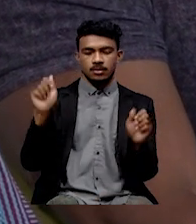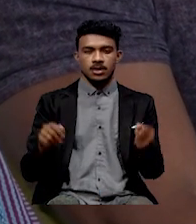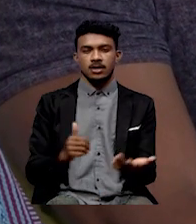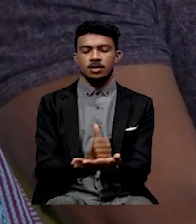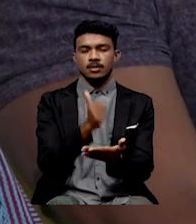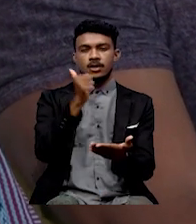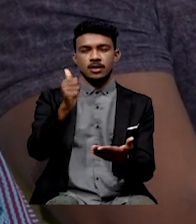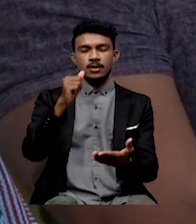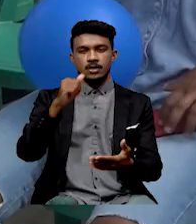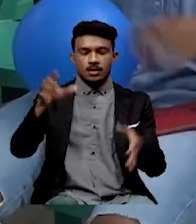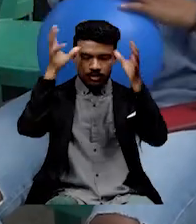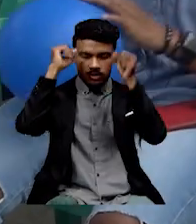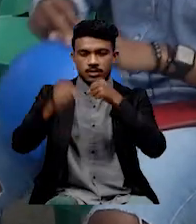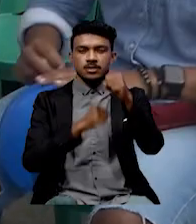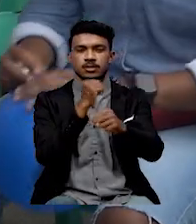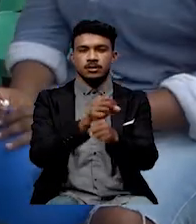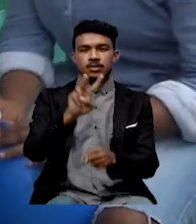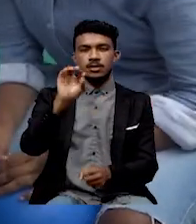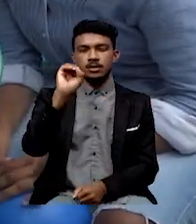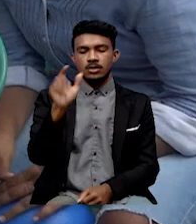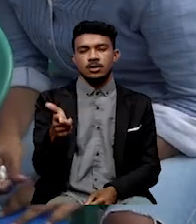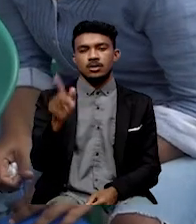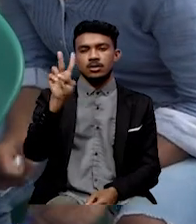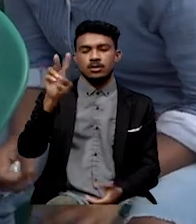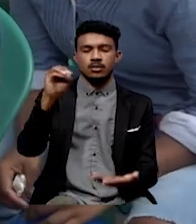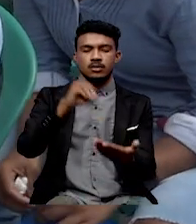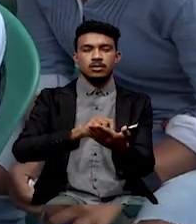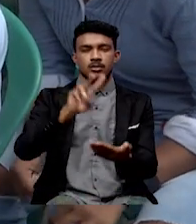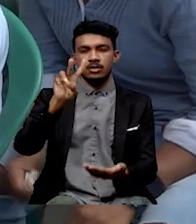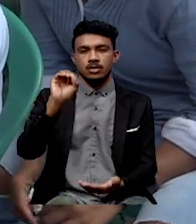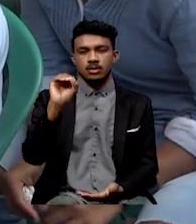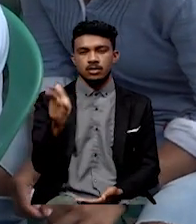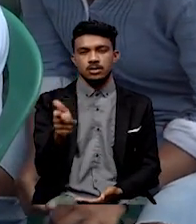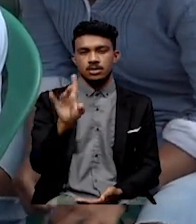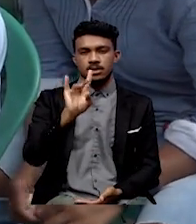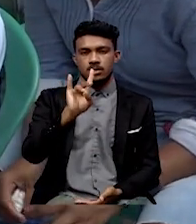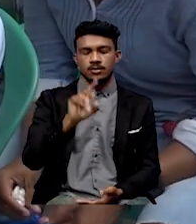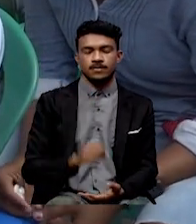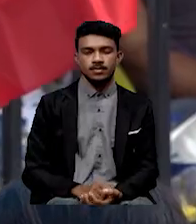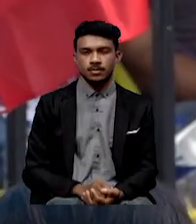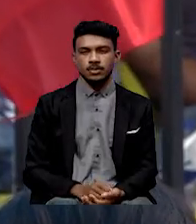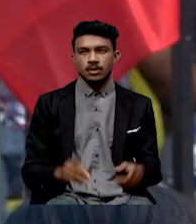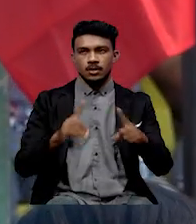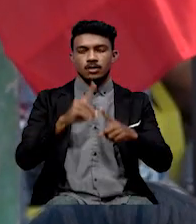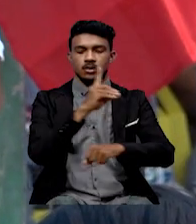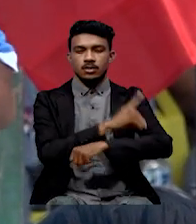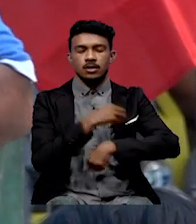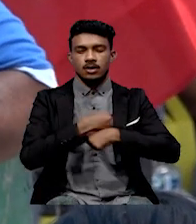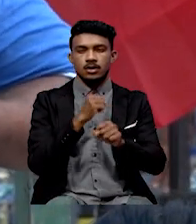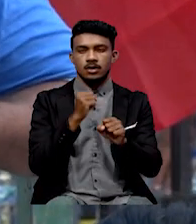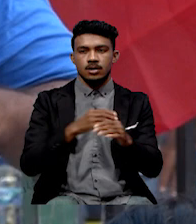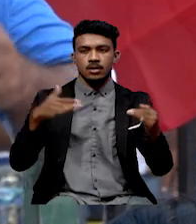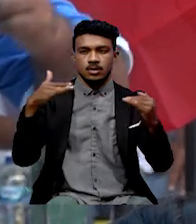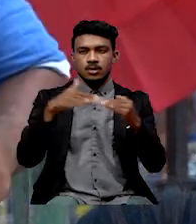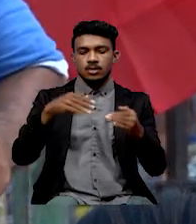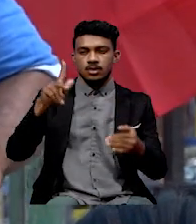presidencial, periodo tina ring rua Ronlu Resin Rua, to tina ring rua Ronlu Resin Hitu. Ohi realiza itania posco adene,